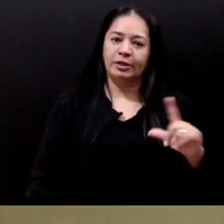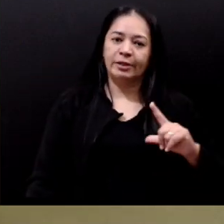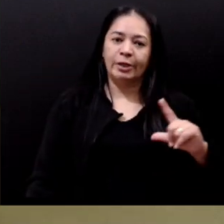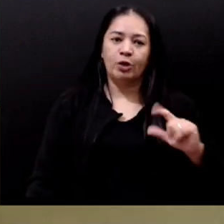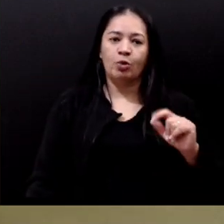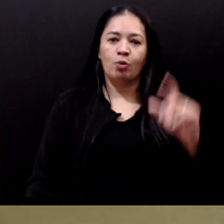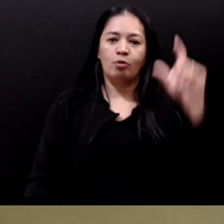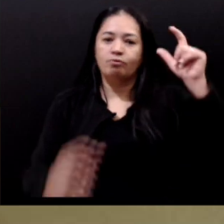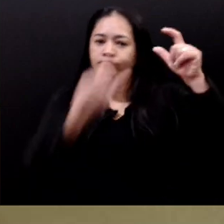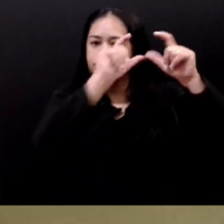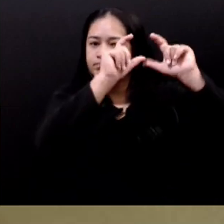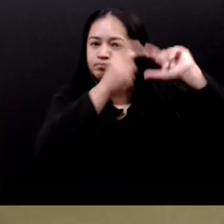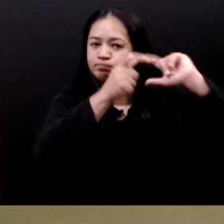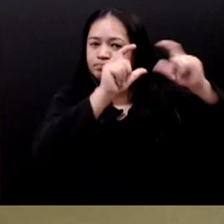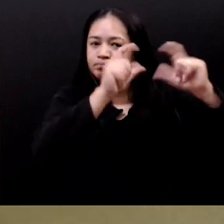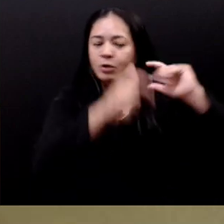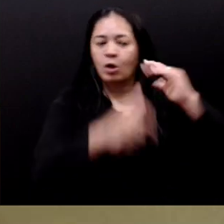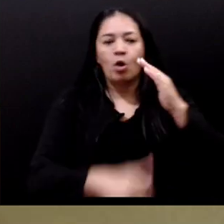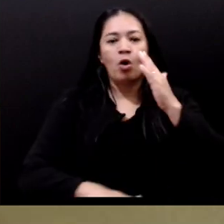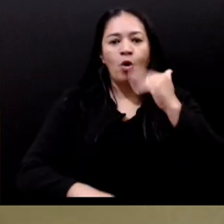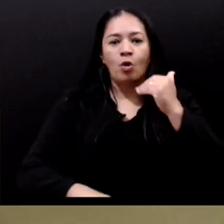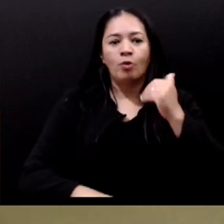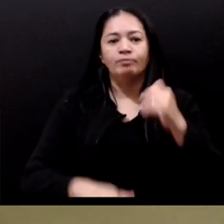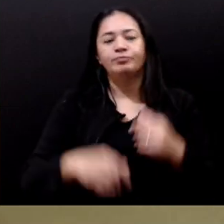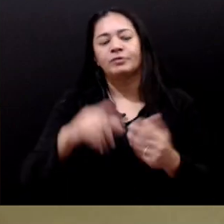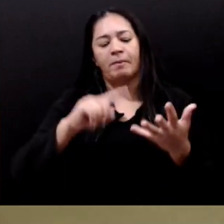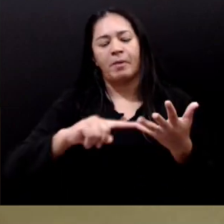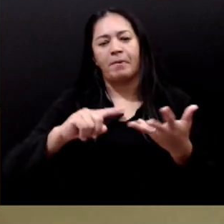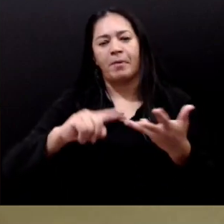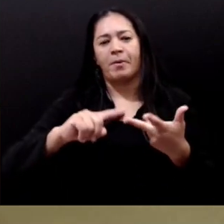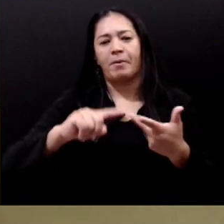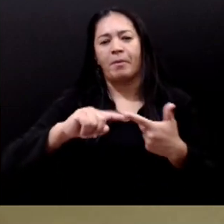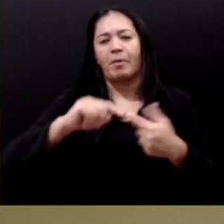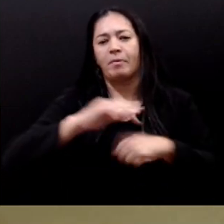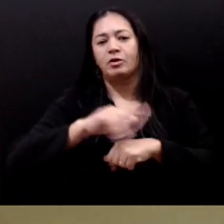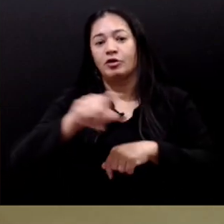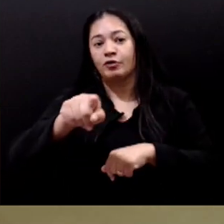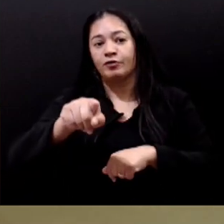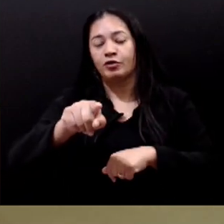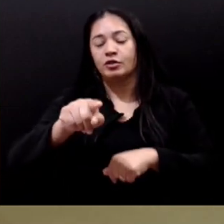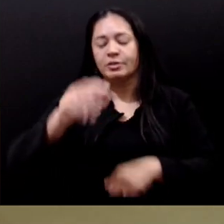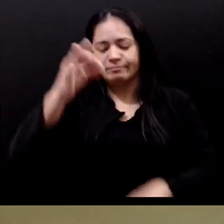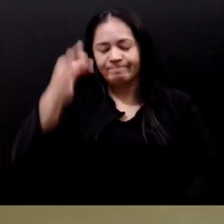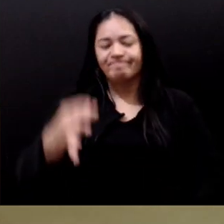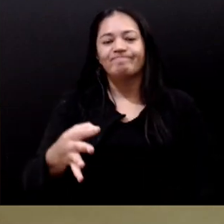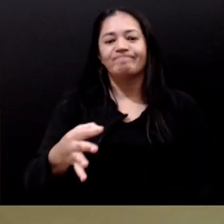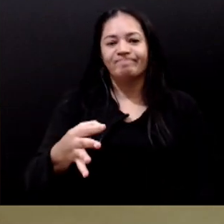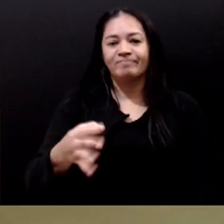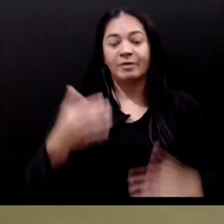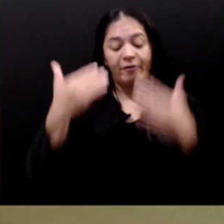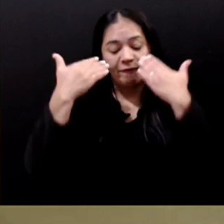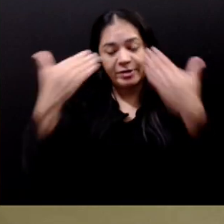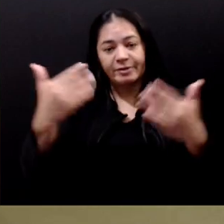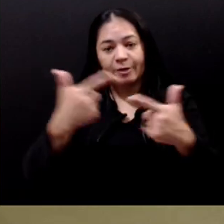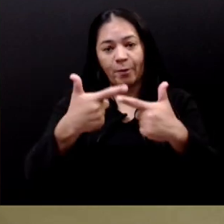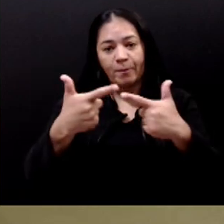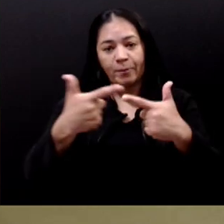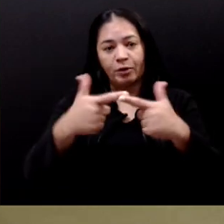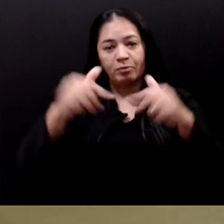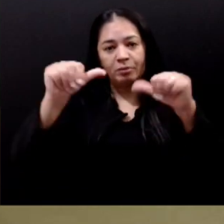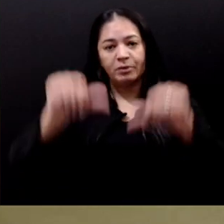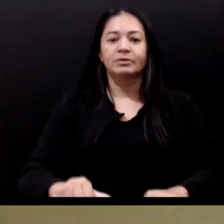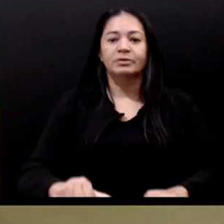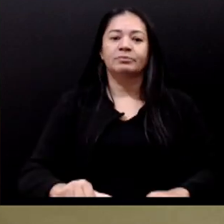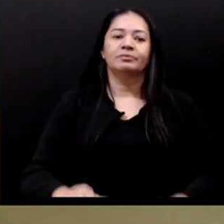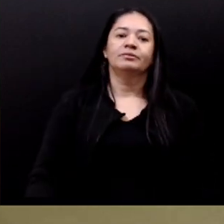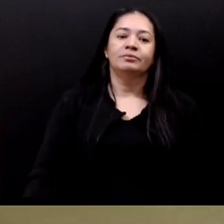alimentar, né, a bulimia, a anorexia, e aí você com certeza vai enfrentar um problema muito grande pela frente. Então é